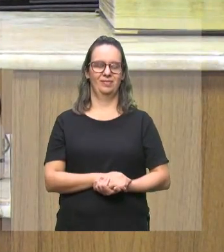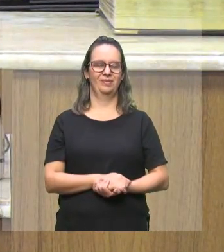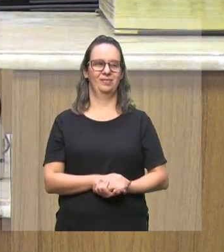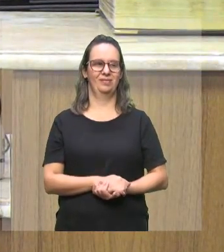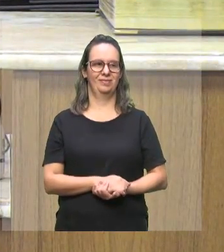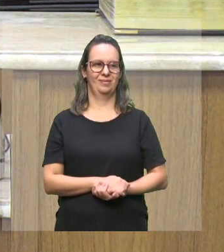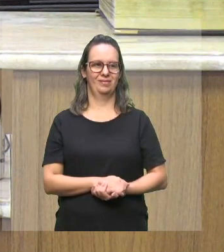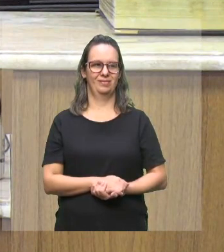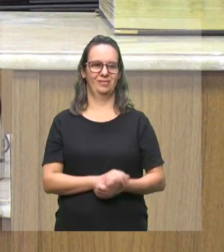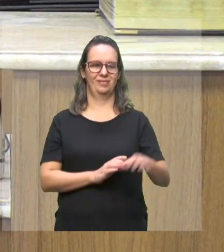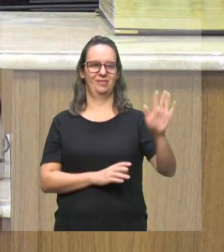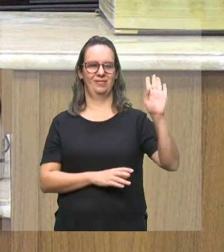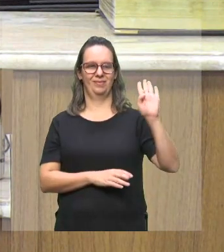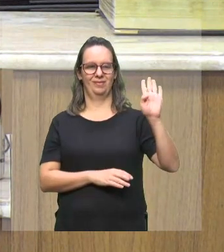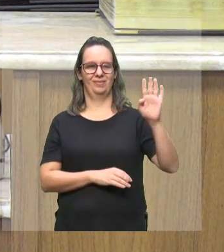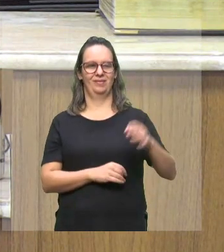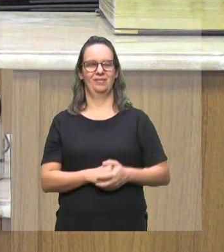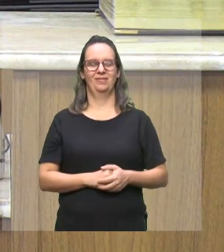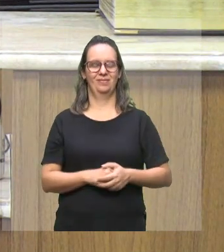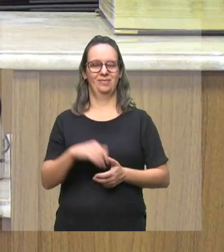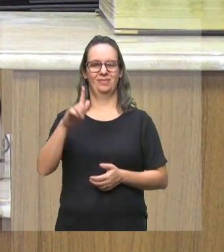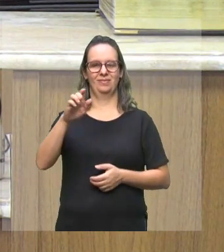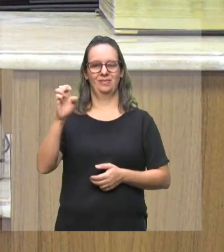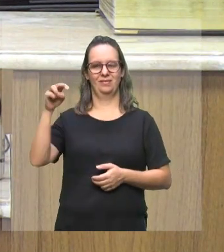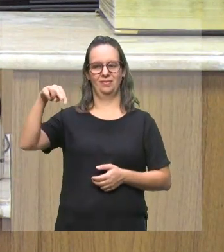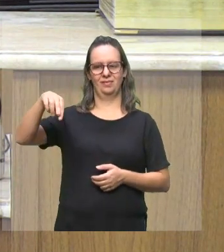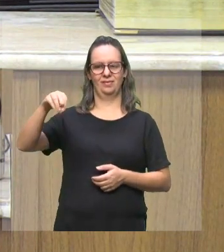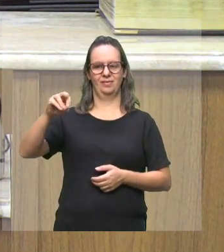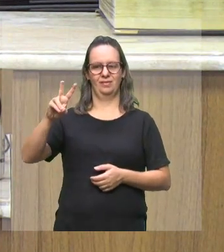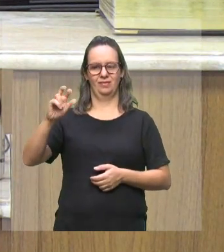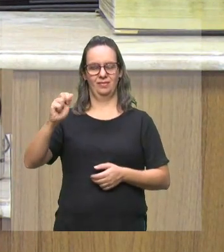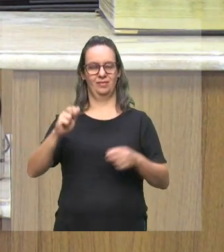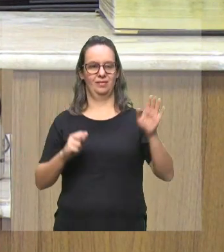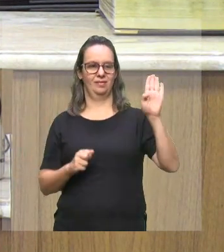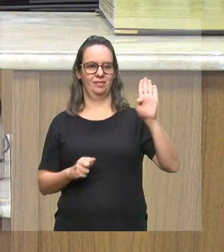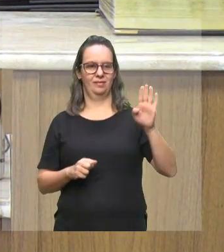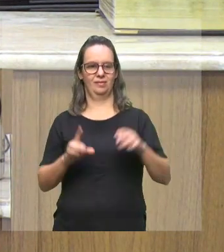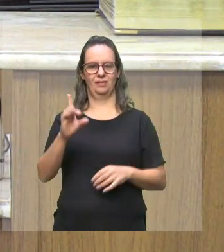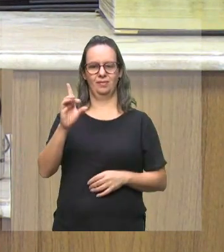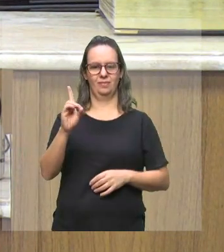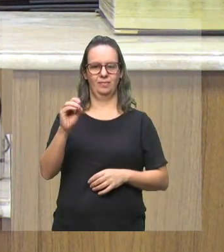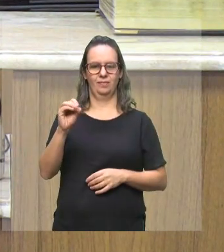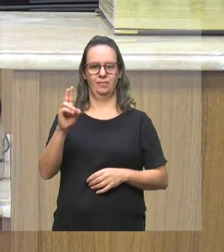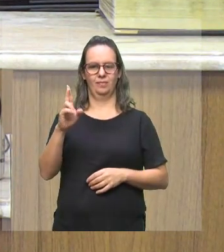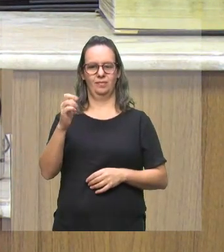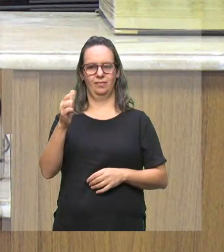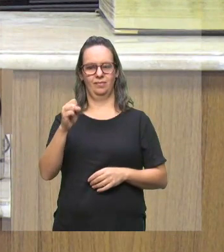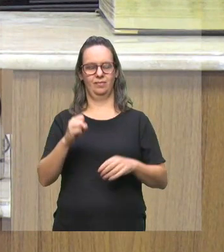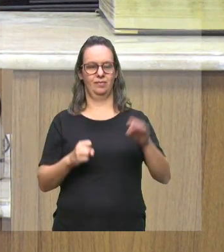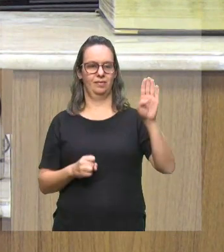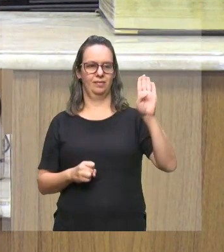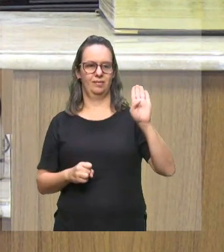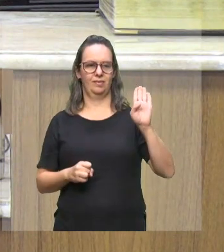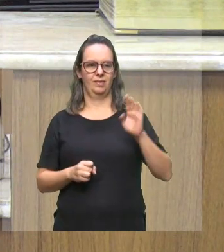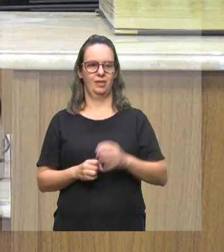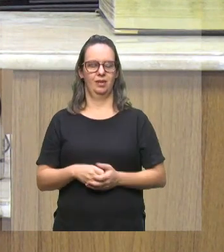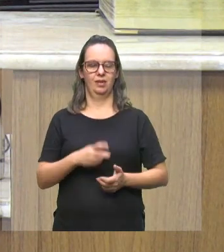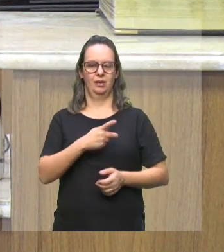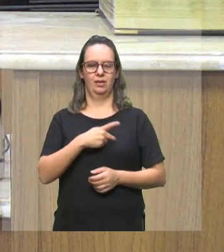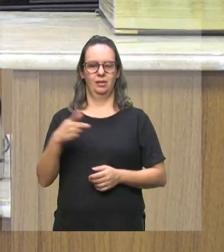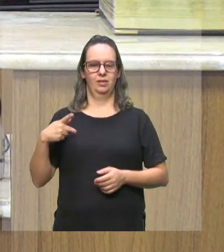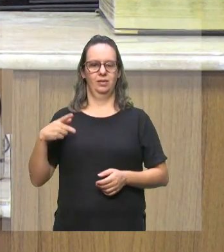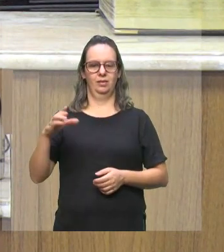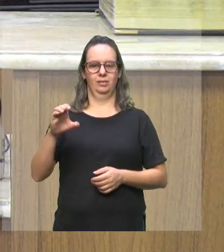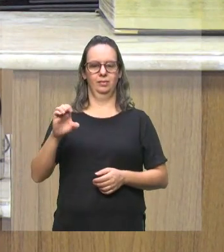Dionísio Alexandre Cachorrão, presente. Dionísio de Gênova. De Gênova, presente. Douglas Azevedo. Presente. Edson de